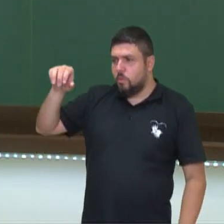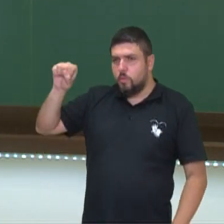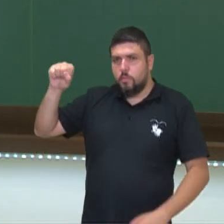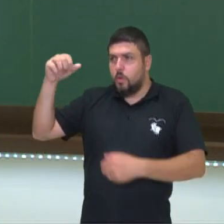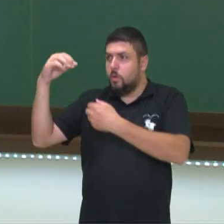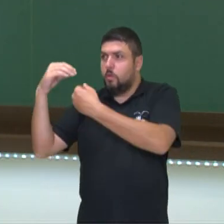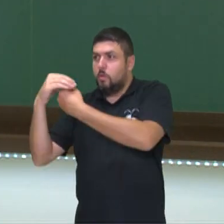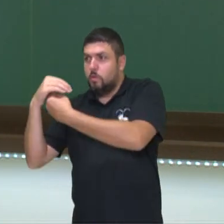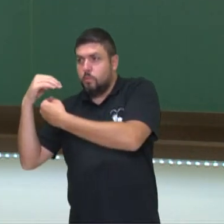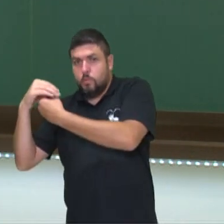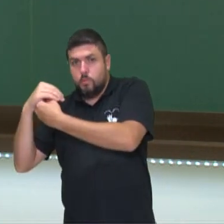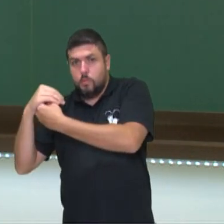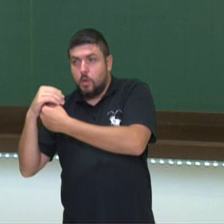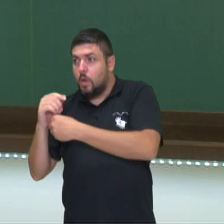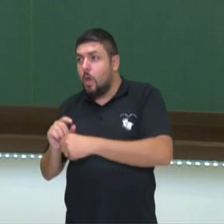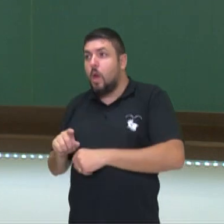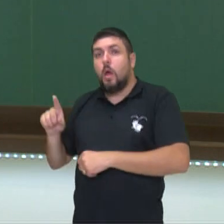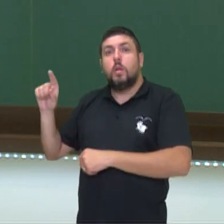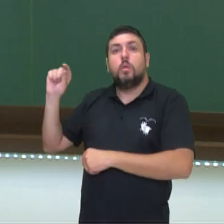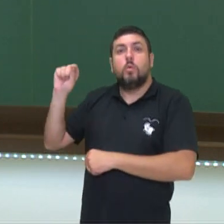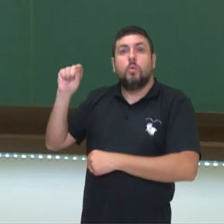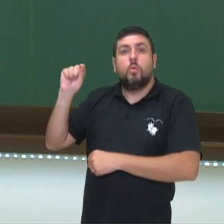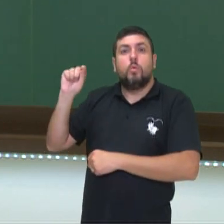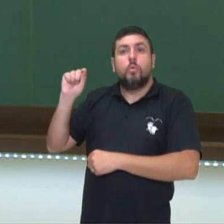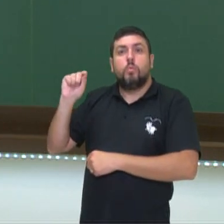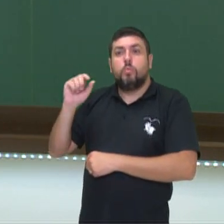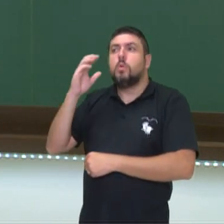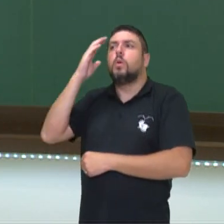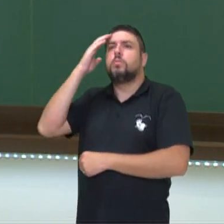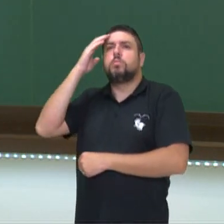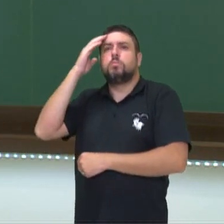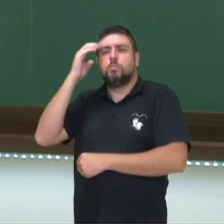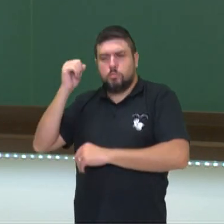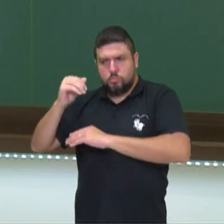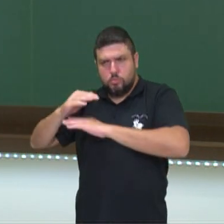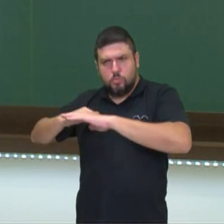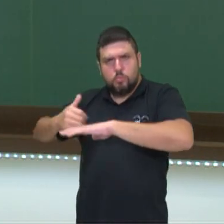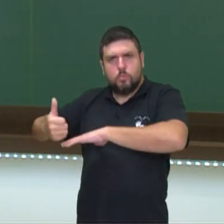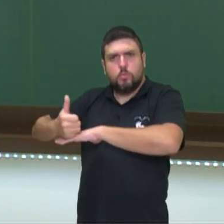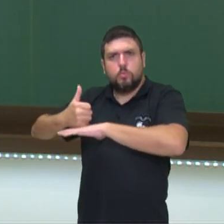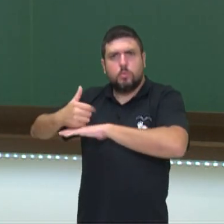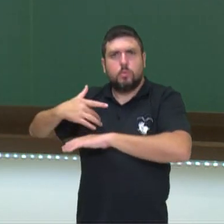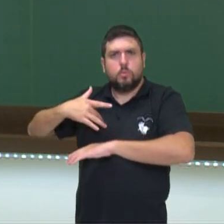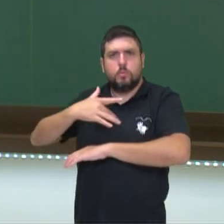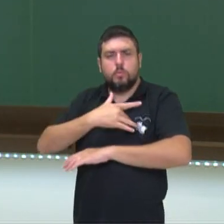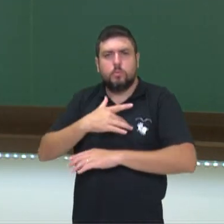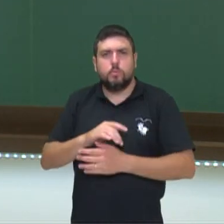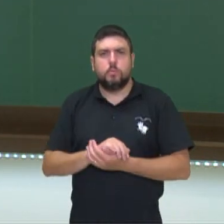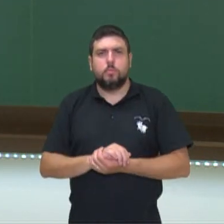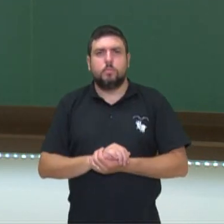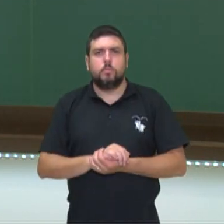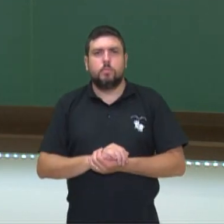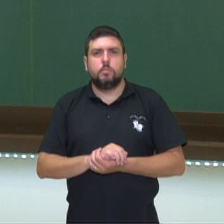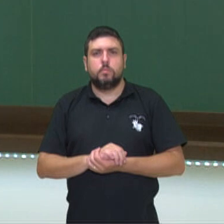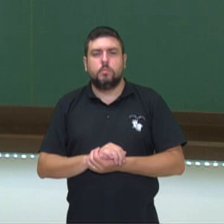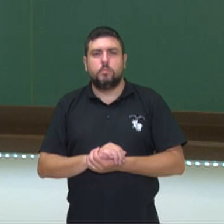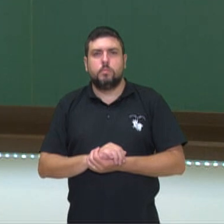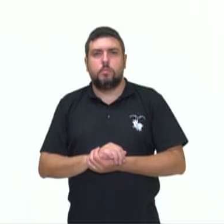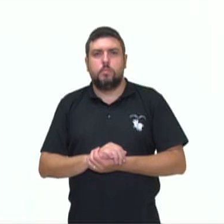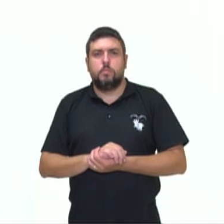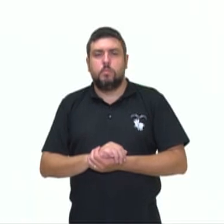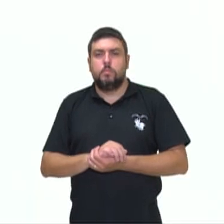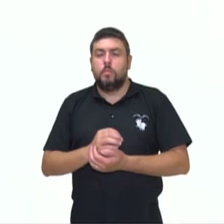de autoridades da saúde aí dos países todos, ok? O ideal,